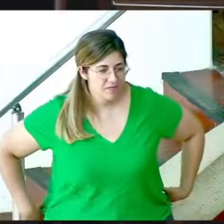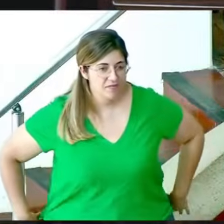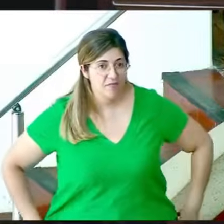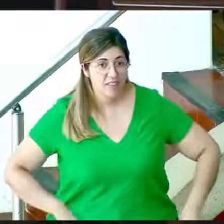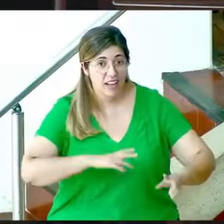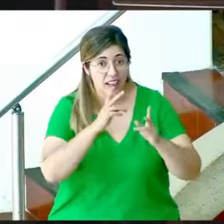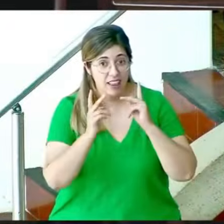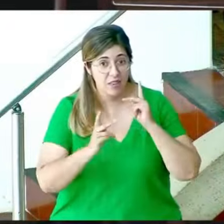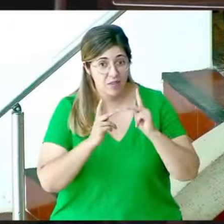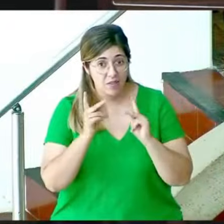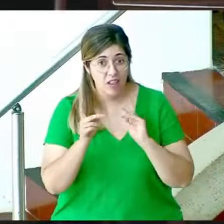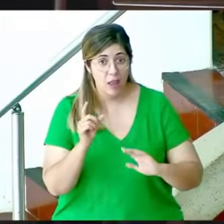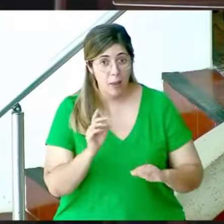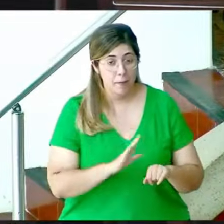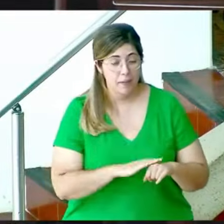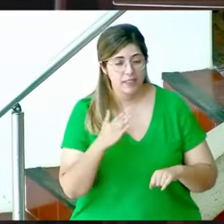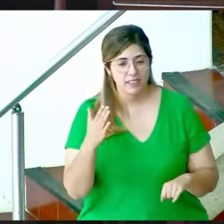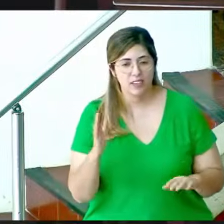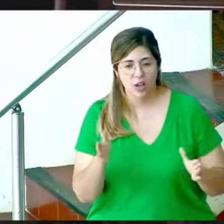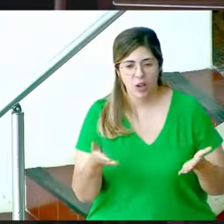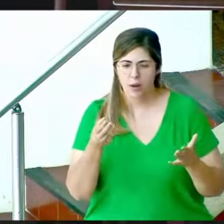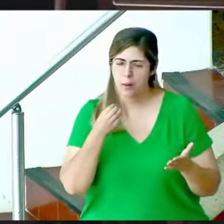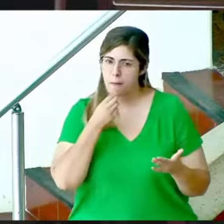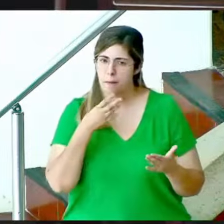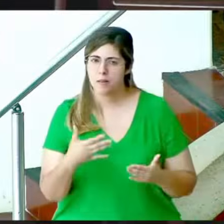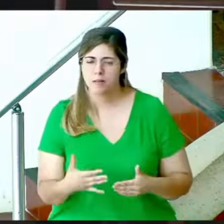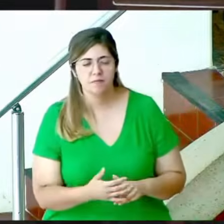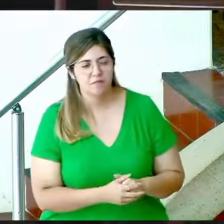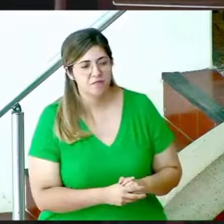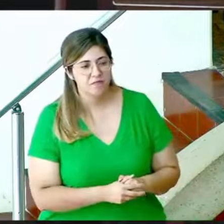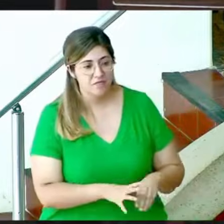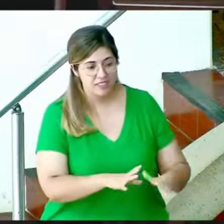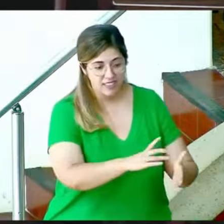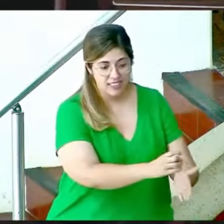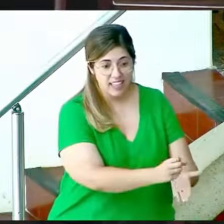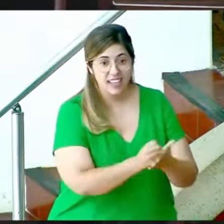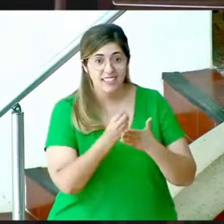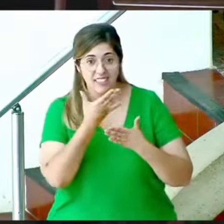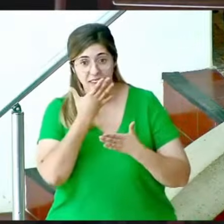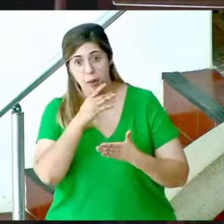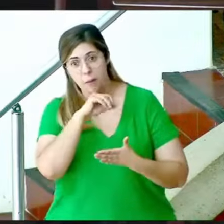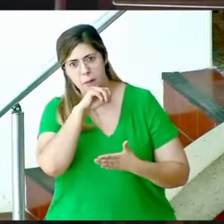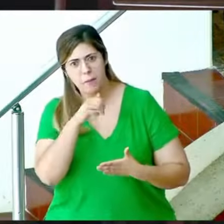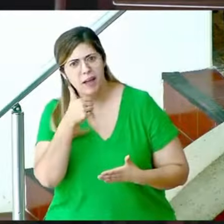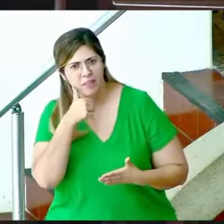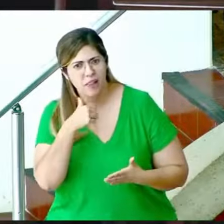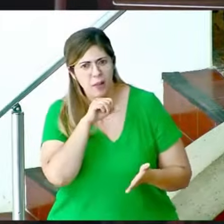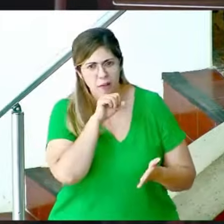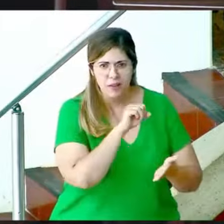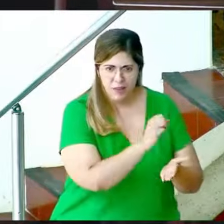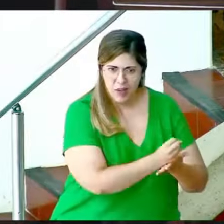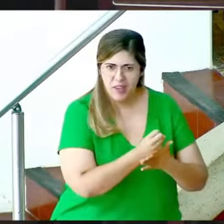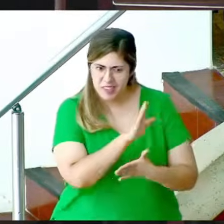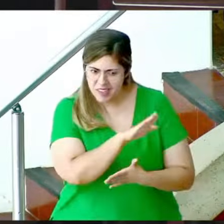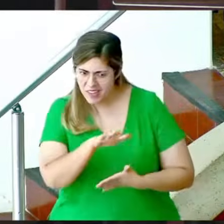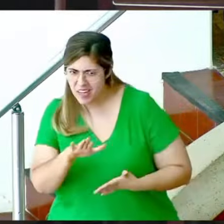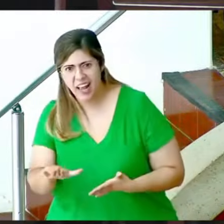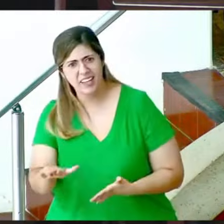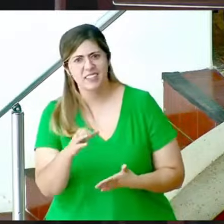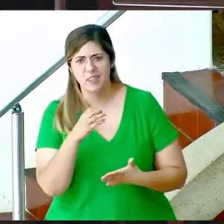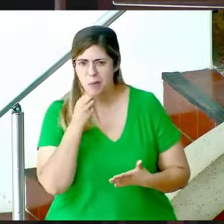vou admirar. Que bom, se você foi um dos trazidos pelo papai e pela mamãe. Você é